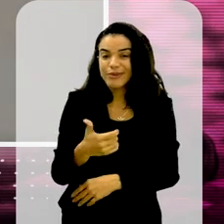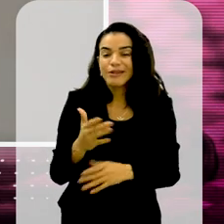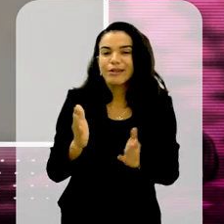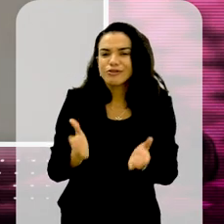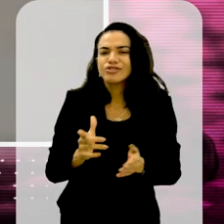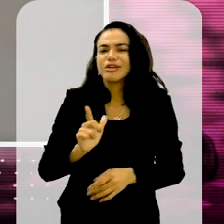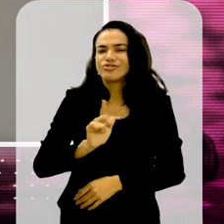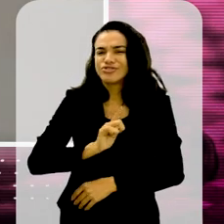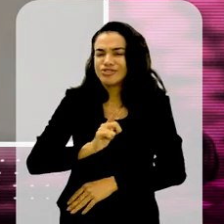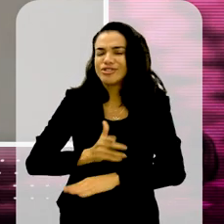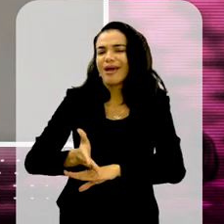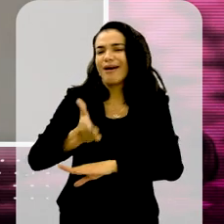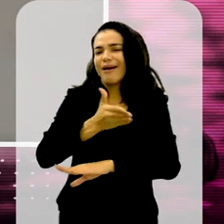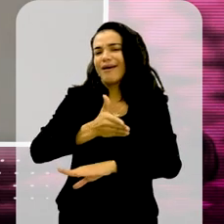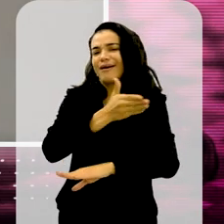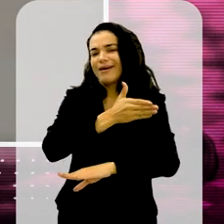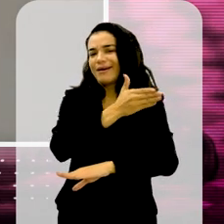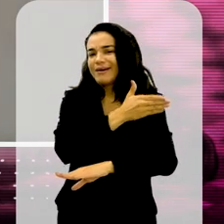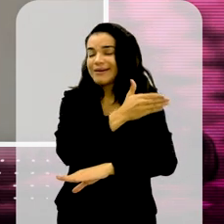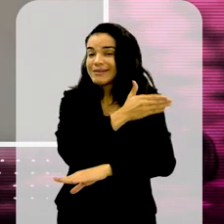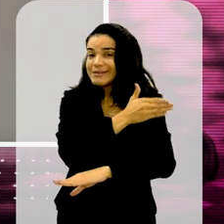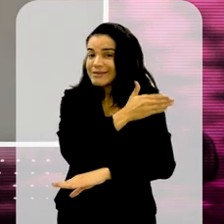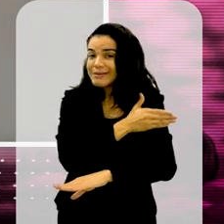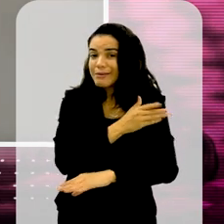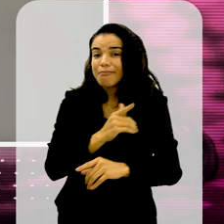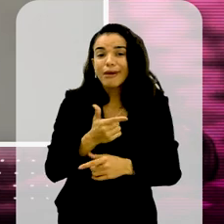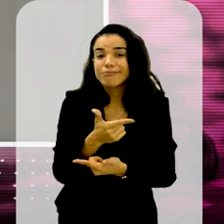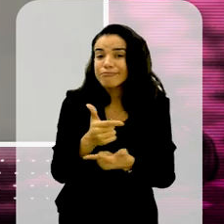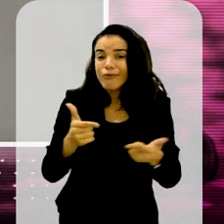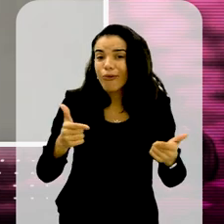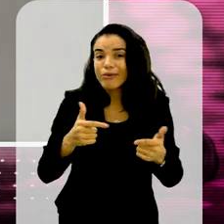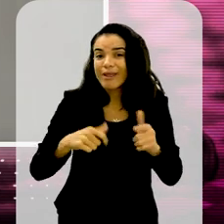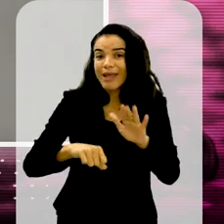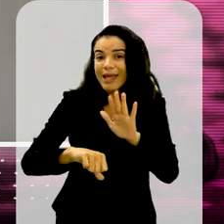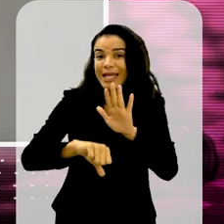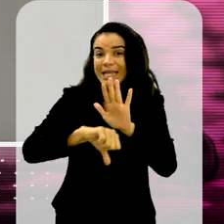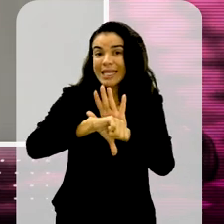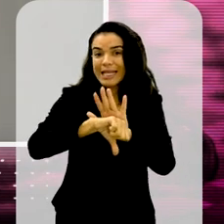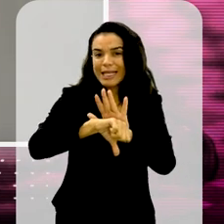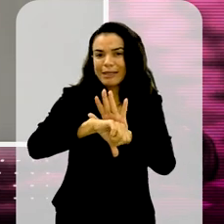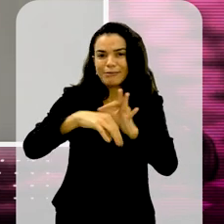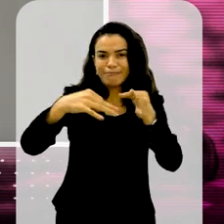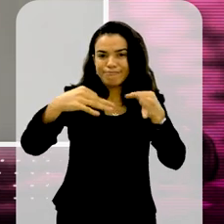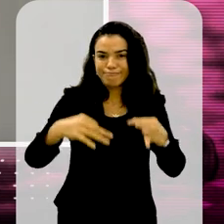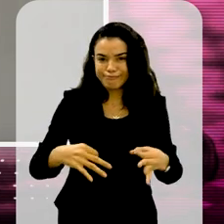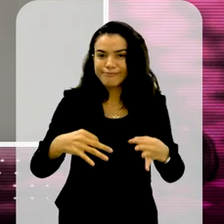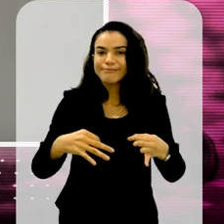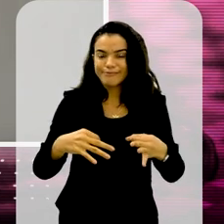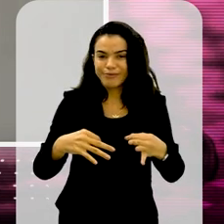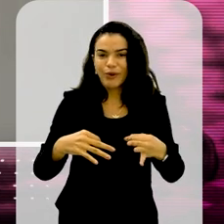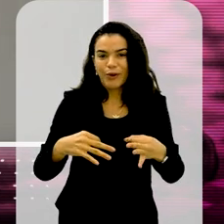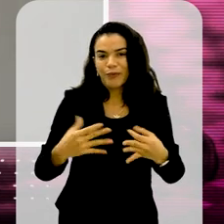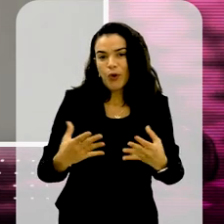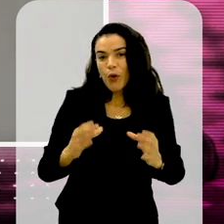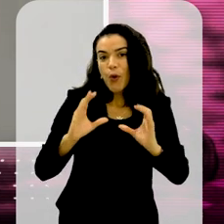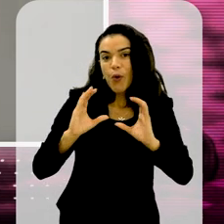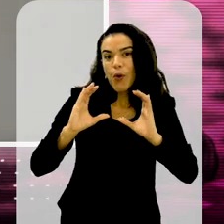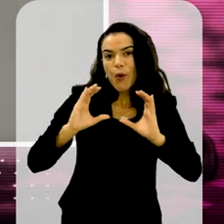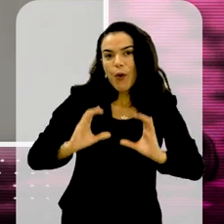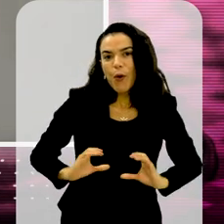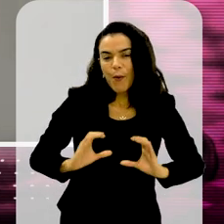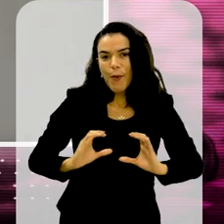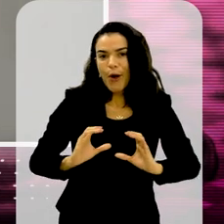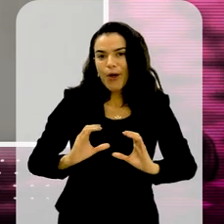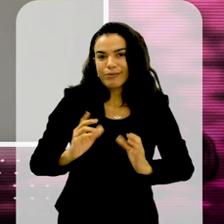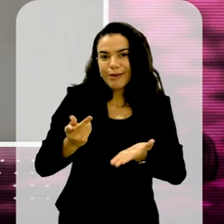já ocorria e a gente não tinha um crime próprio para essa série de condutas, né? Como a doutora